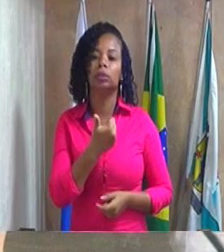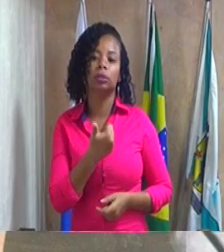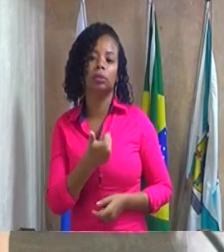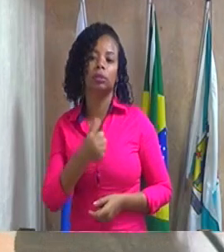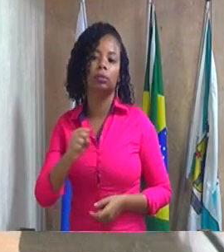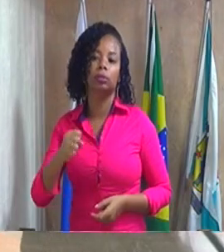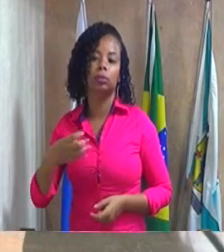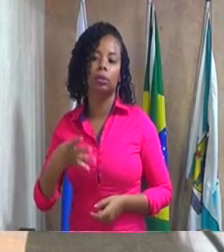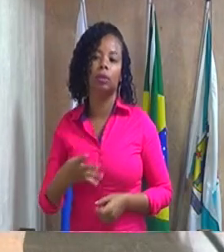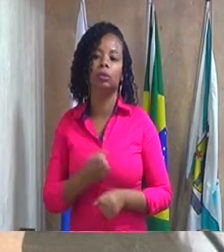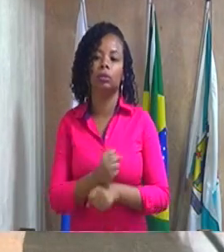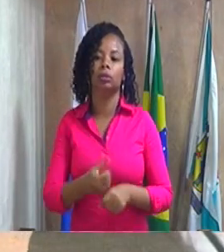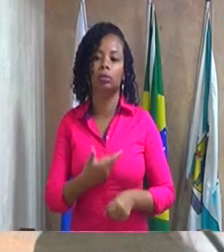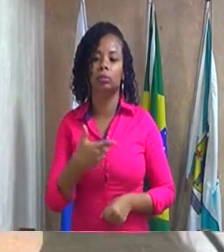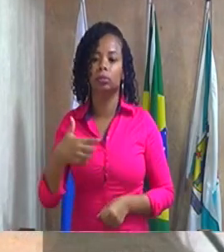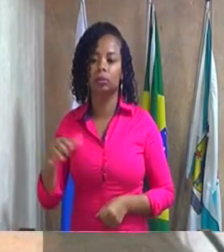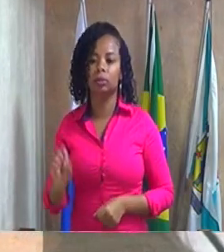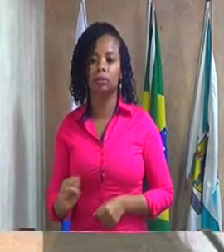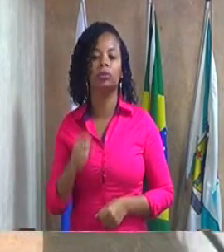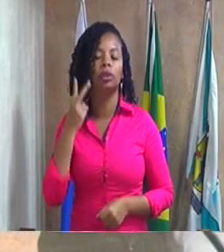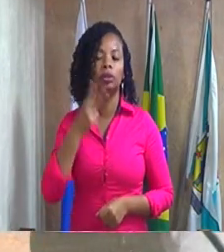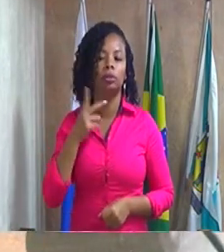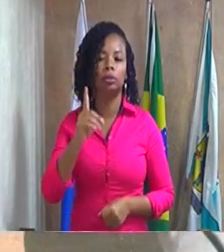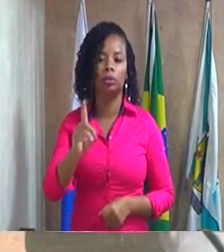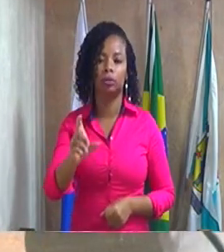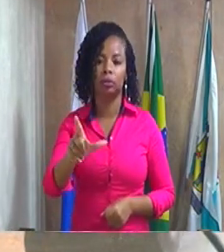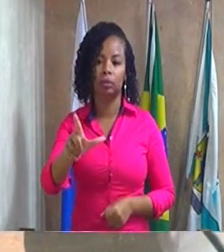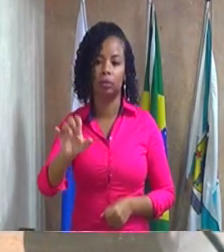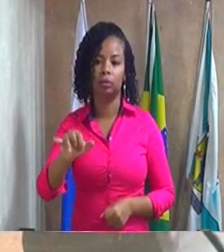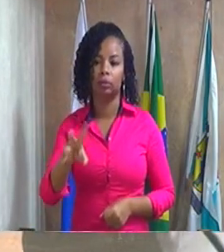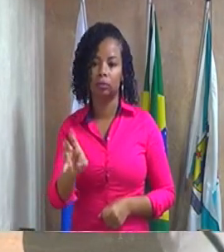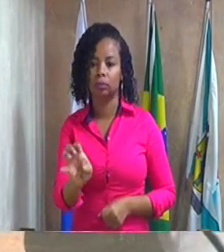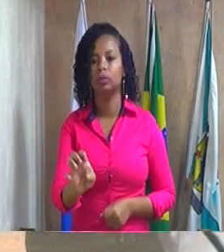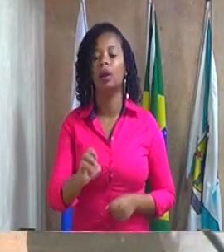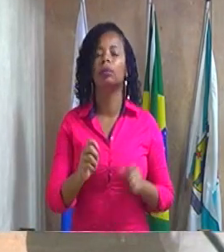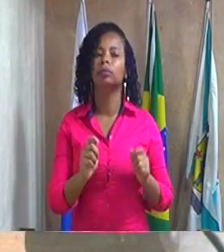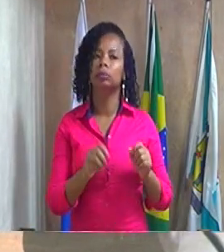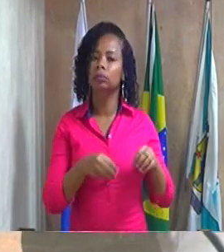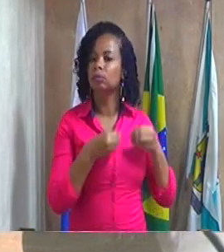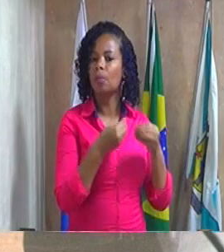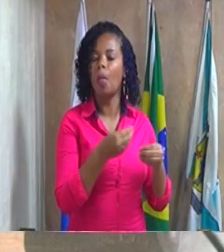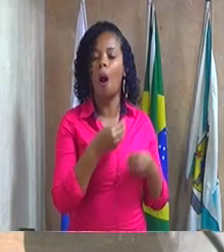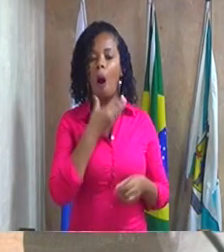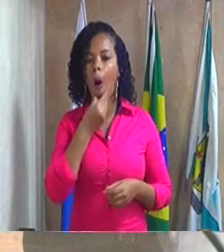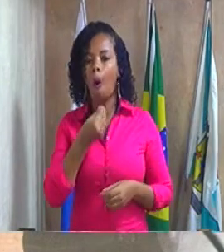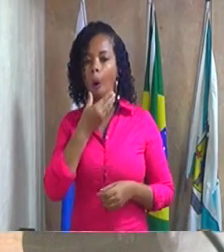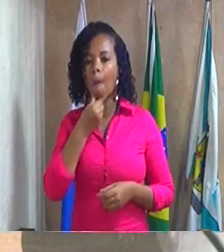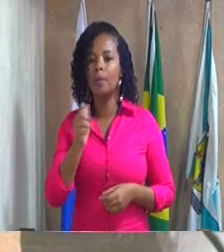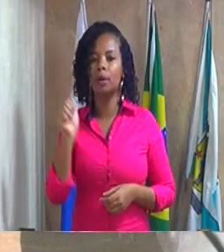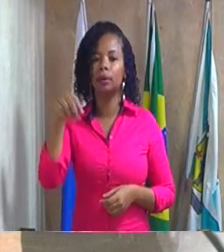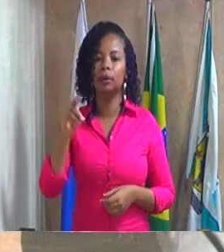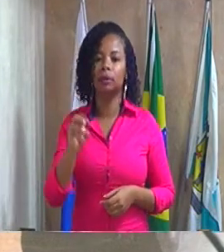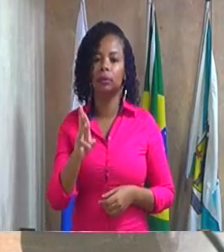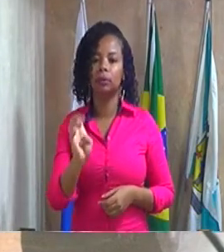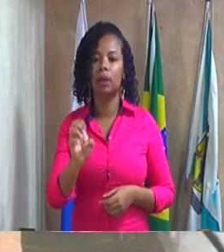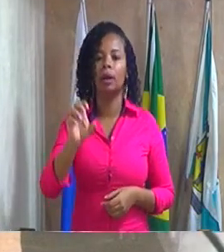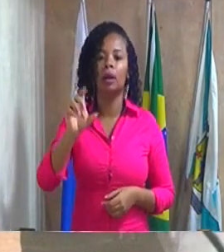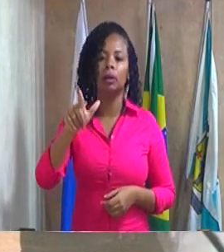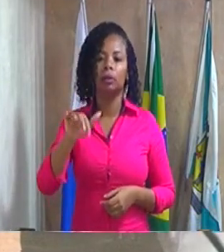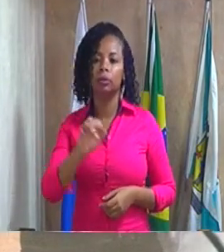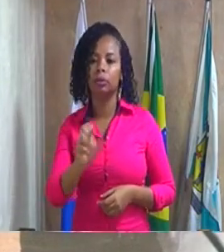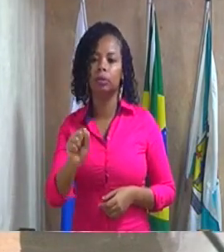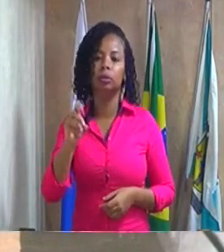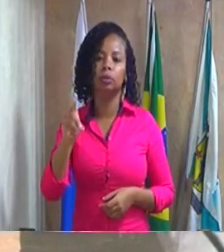Da excelentíssima senhora vereadora Leide, concedendo ao ilustríssimo senhor André Luiz Cerqueira Duarte